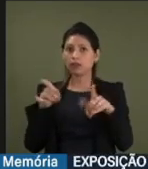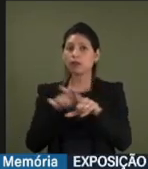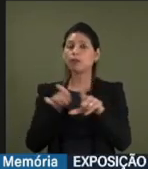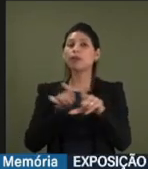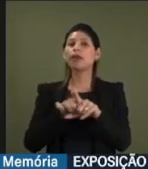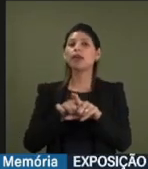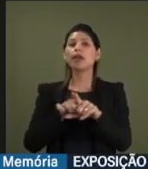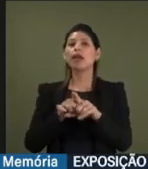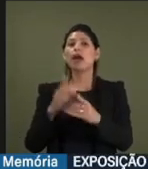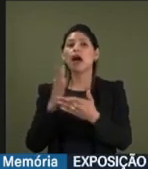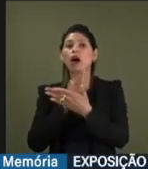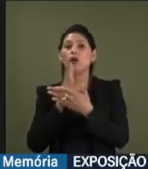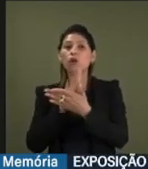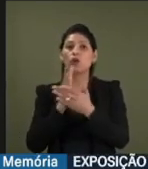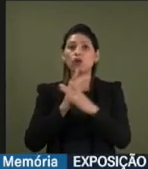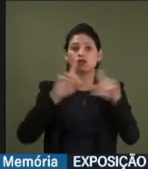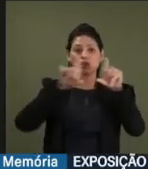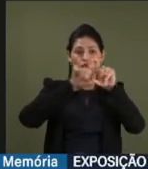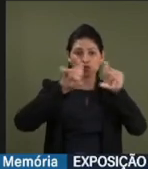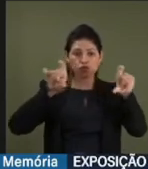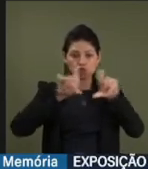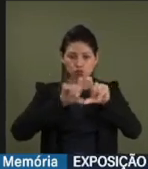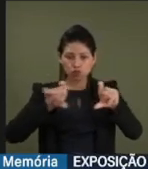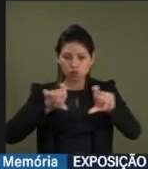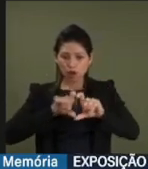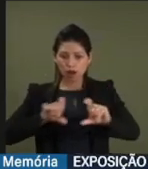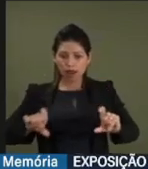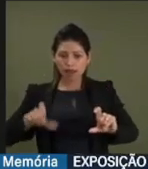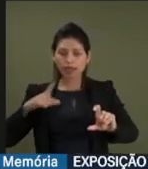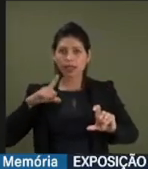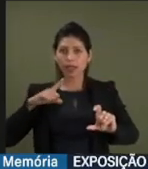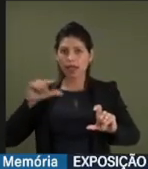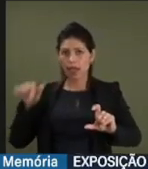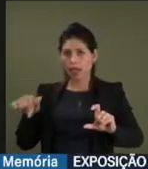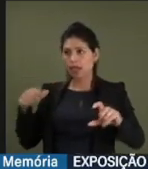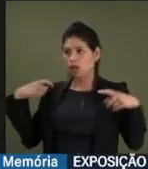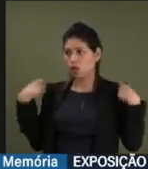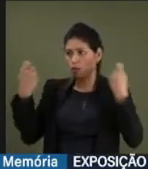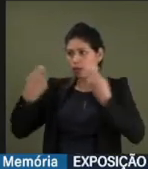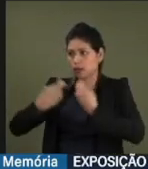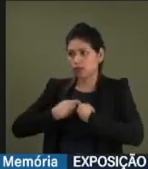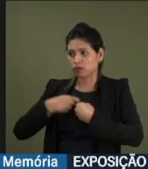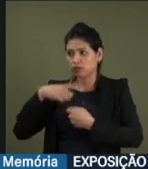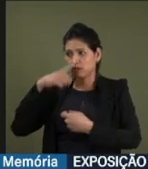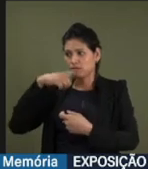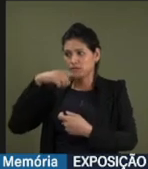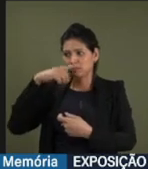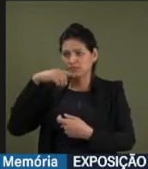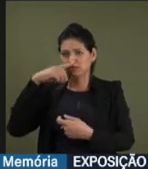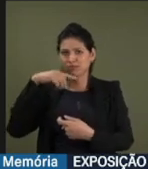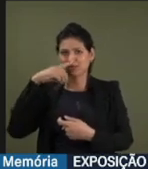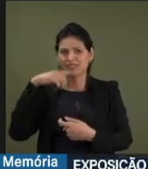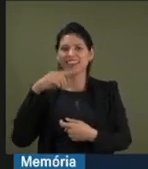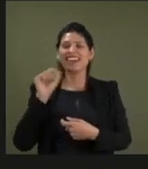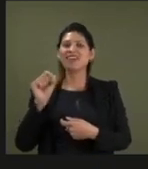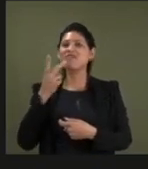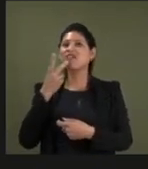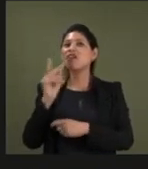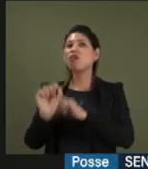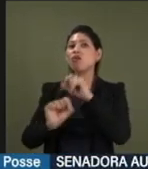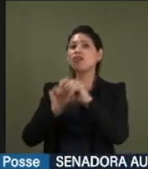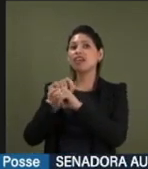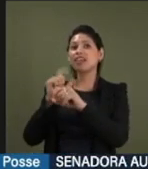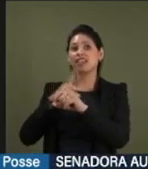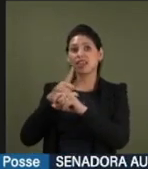pequenos trechos do extenso voto de Gilmar Mendes, que pode nos dar uma luz para tentar entender o tamanho